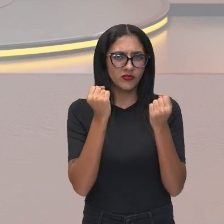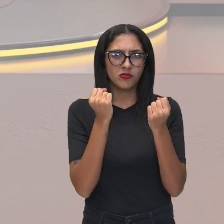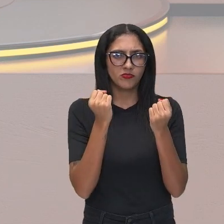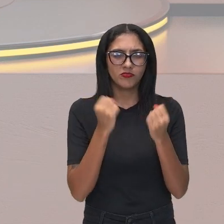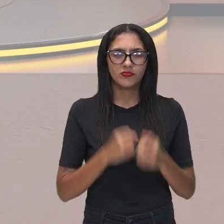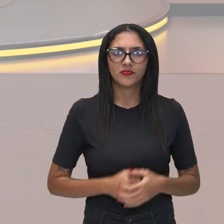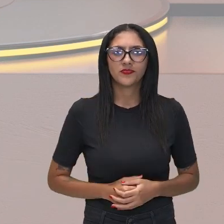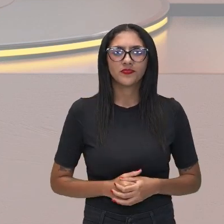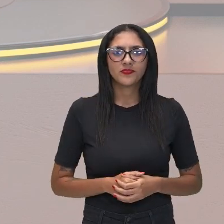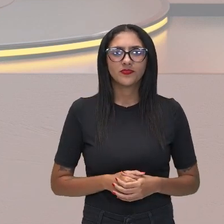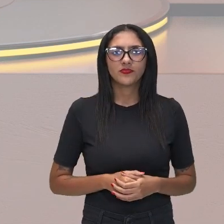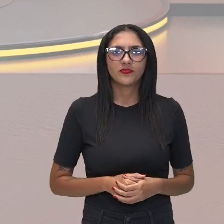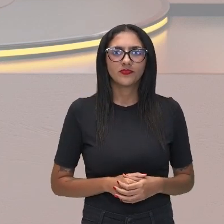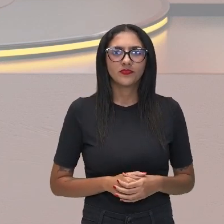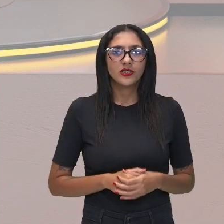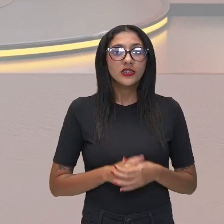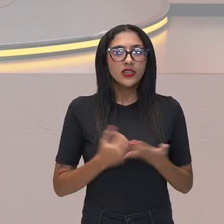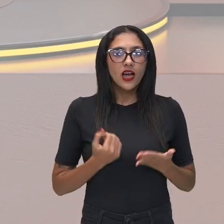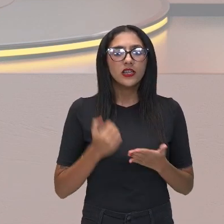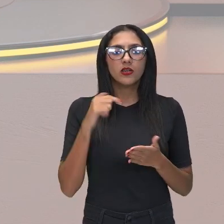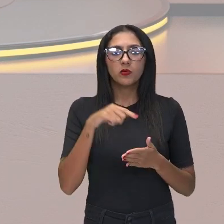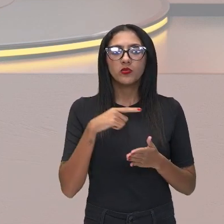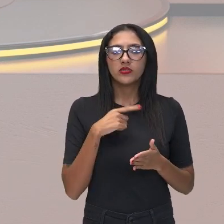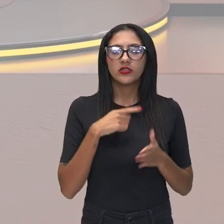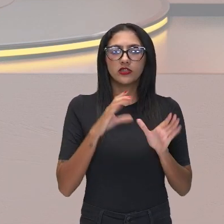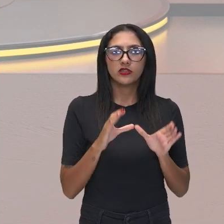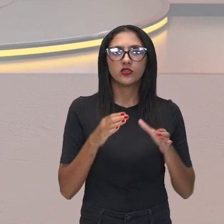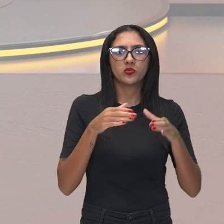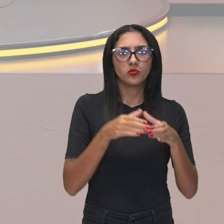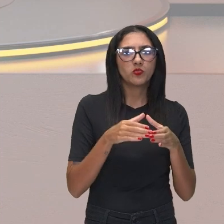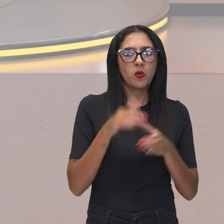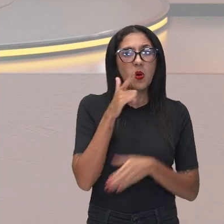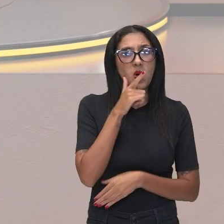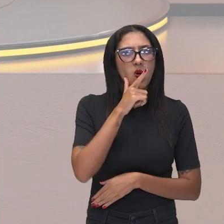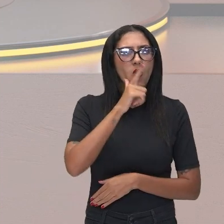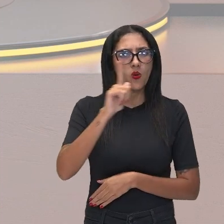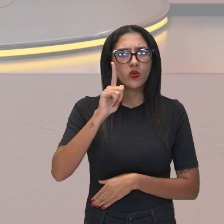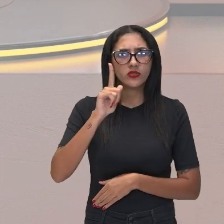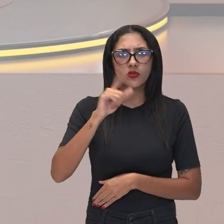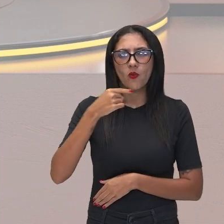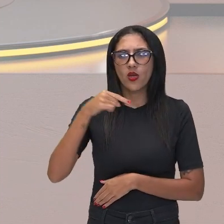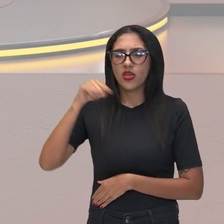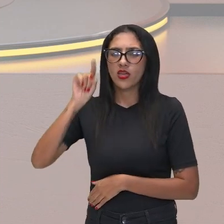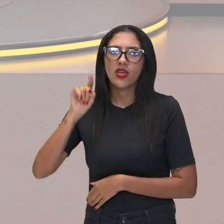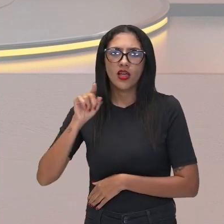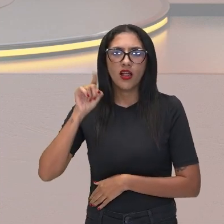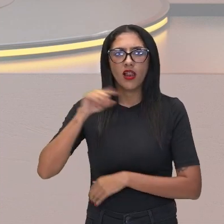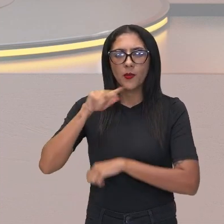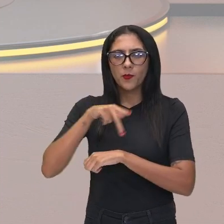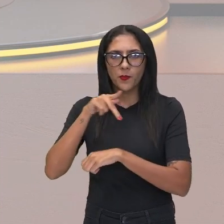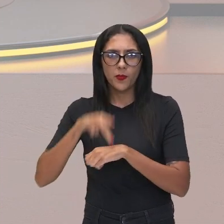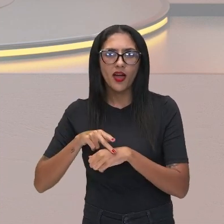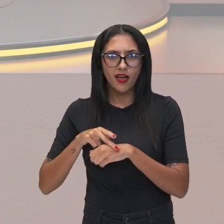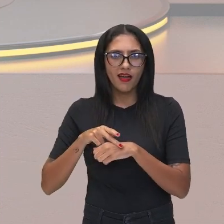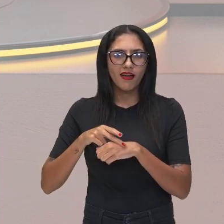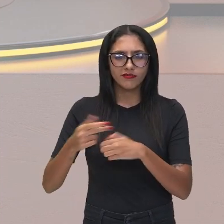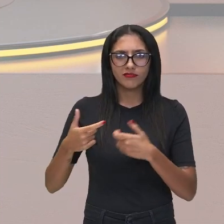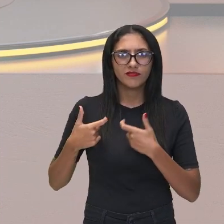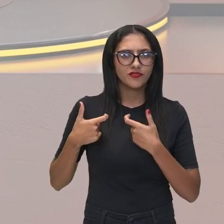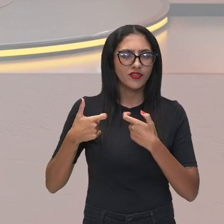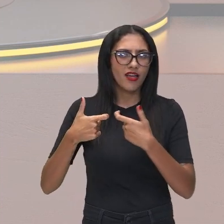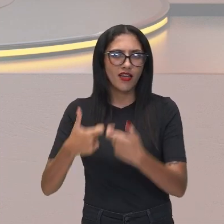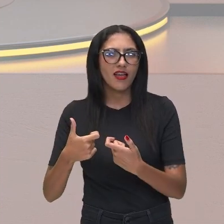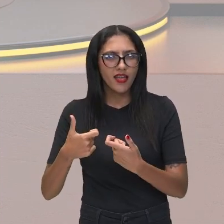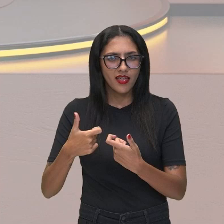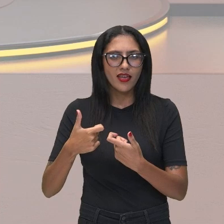E aí, quando eles foram, contrariando então essas predições, ou seja, contrariando aí